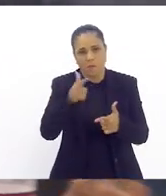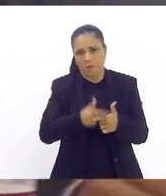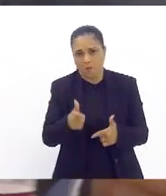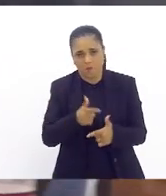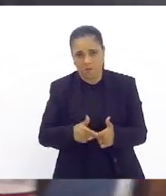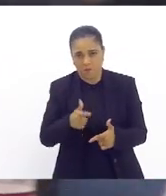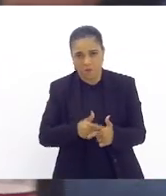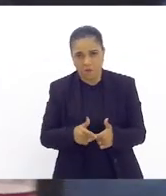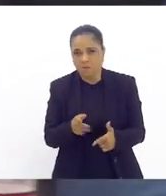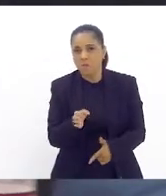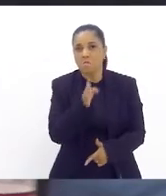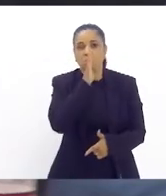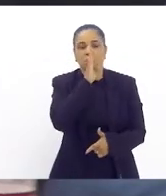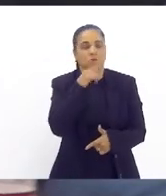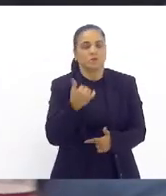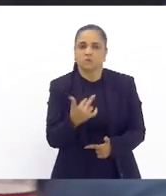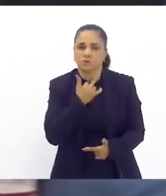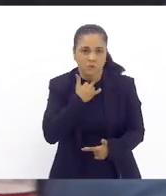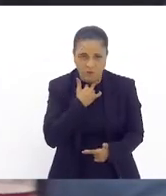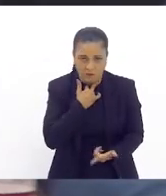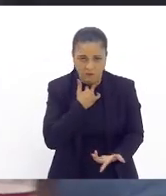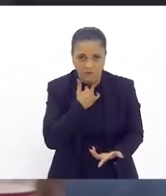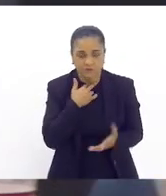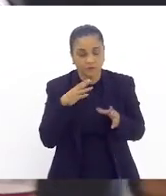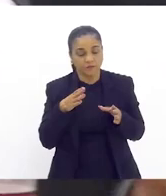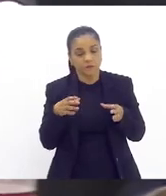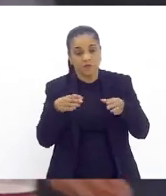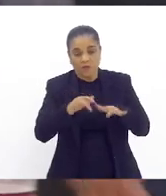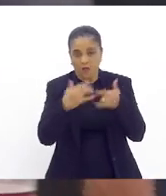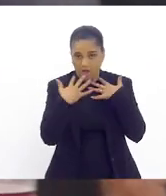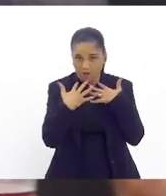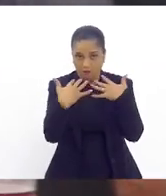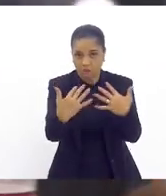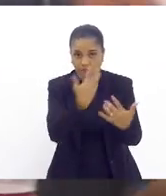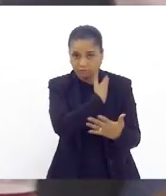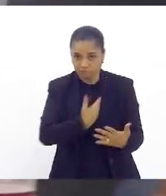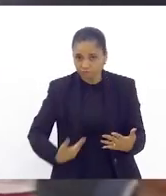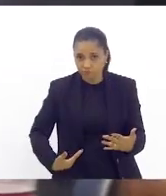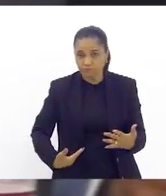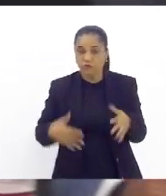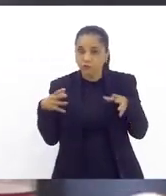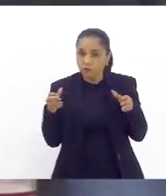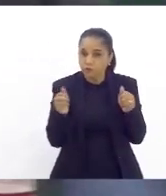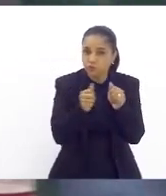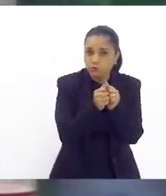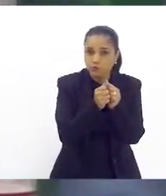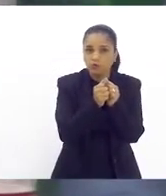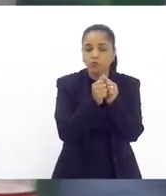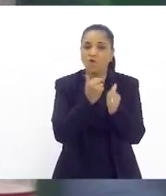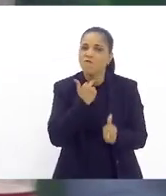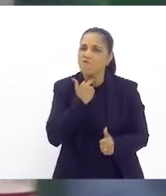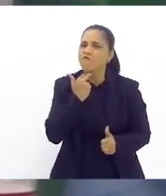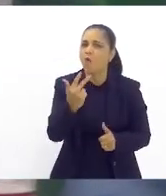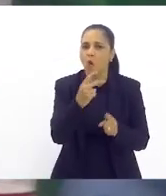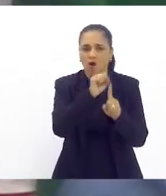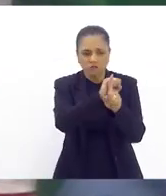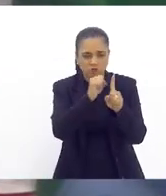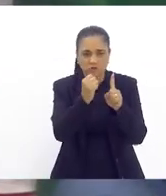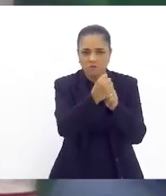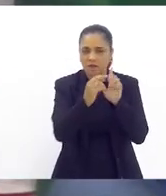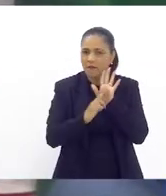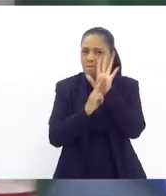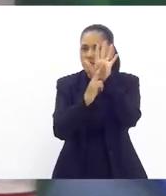esta audiência pública em conjunto pretende da voz a sociedade aos seus